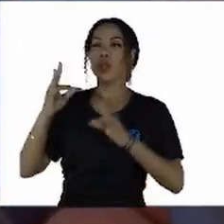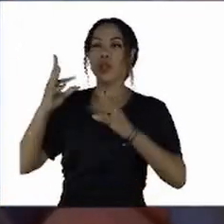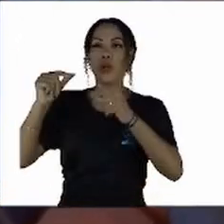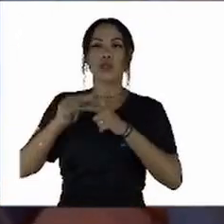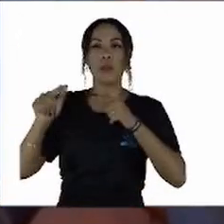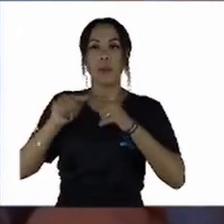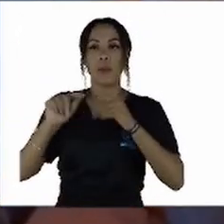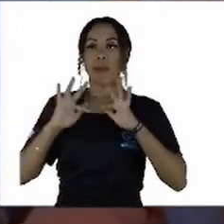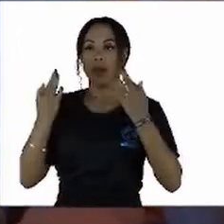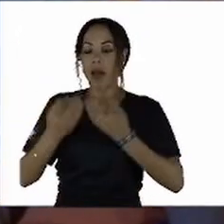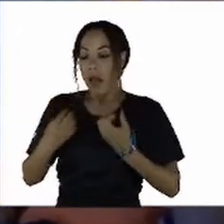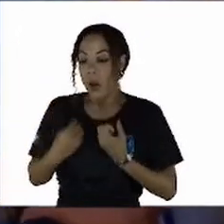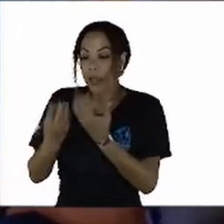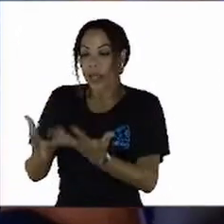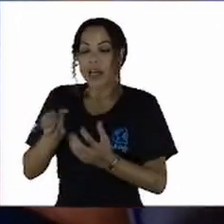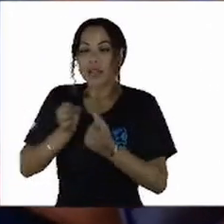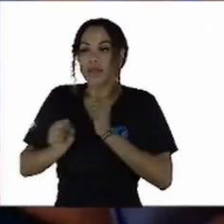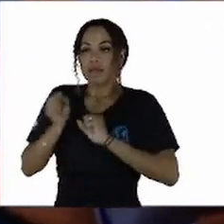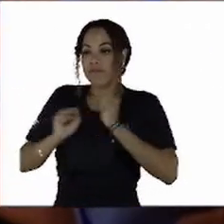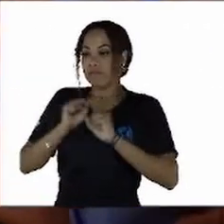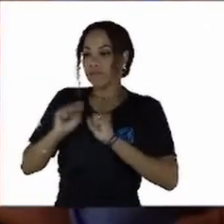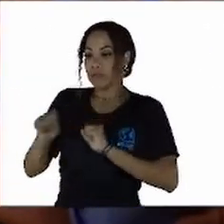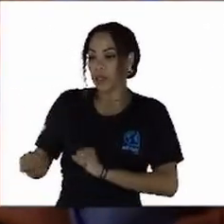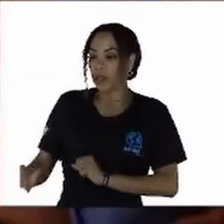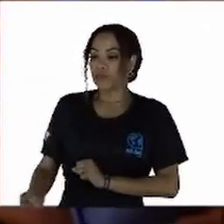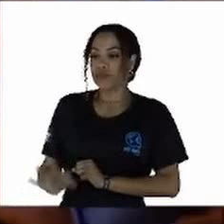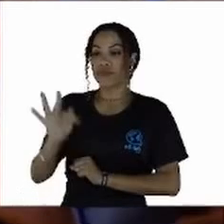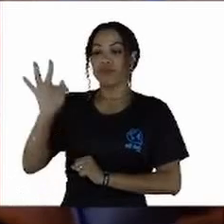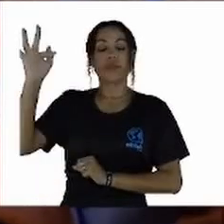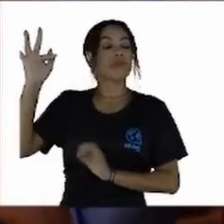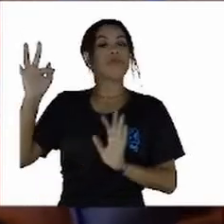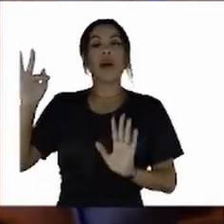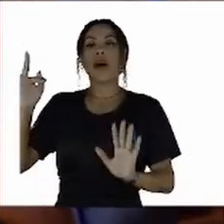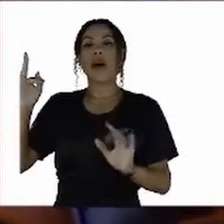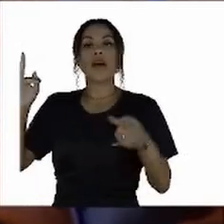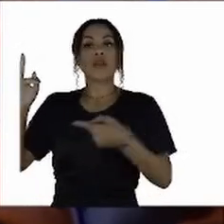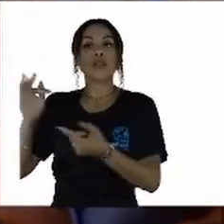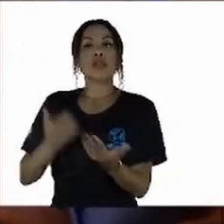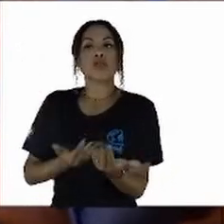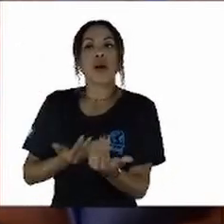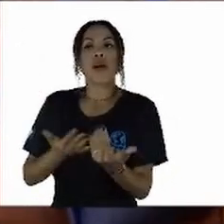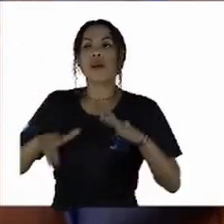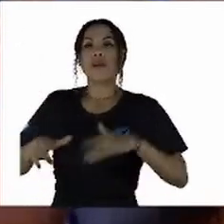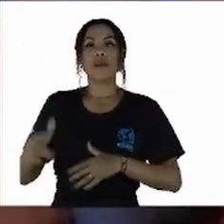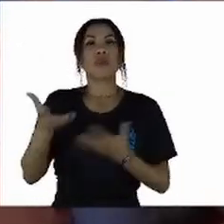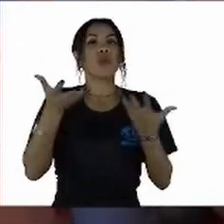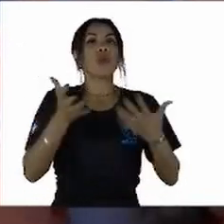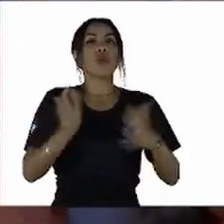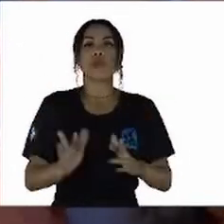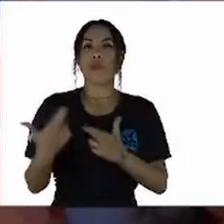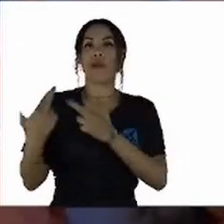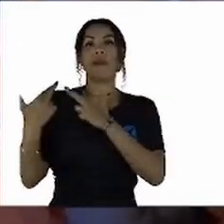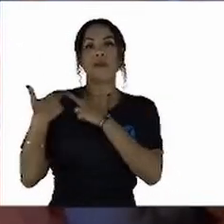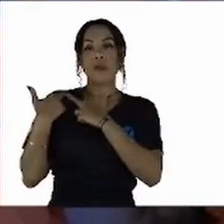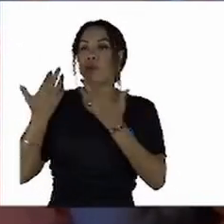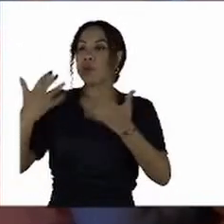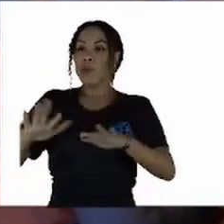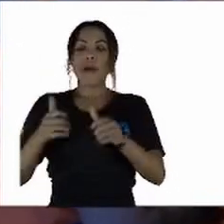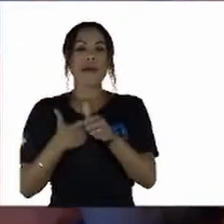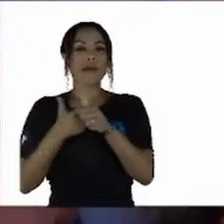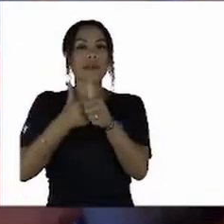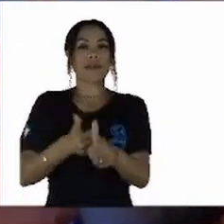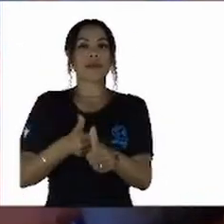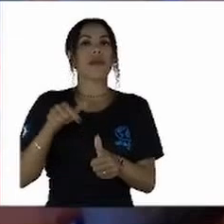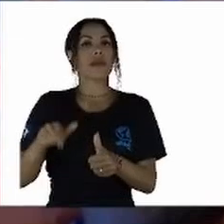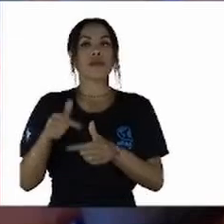aí bota uma expectativa na pessoa, no jovem, que não necessariamente o jovem quer ter essa responsabilidade ou quer seguir